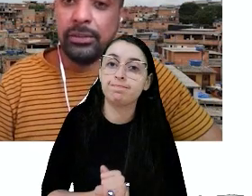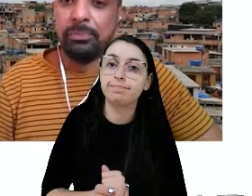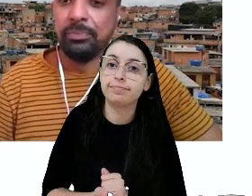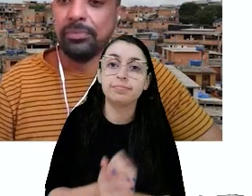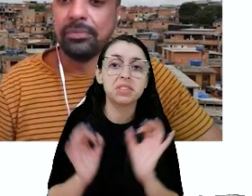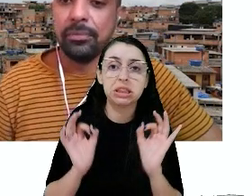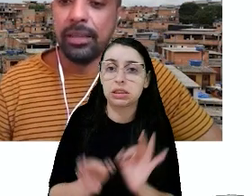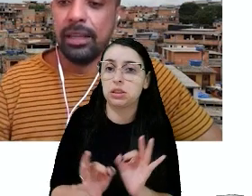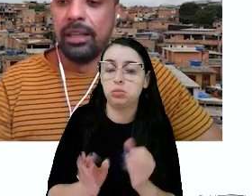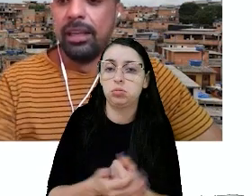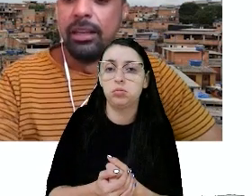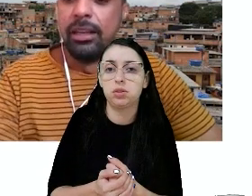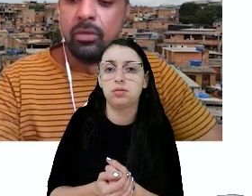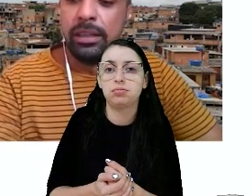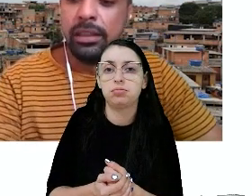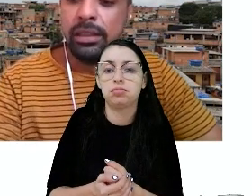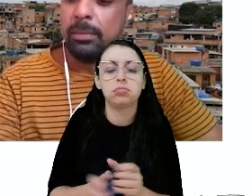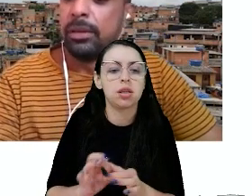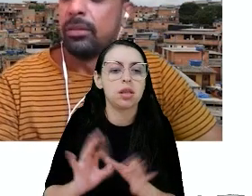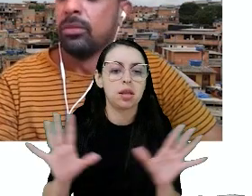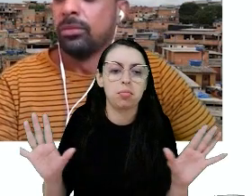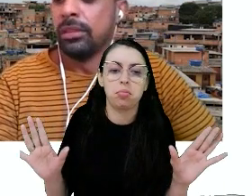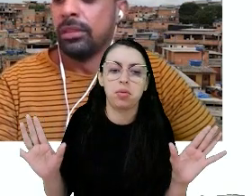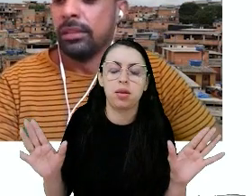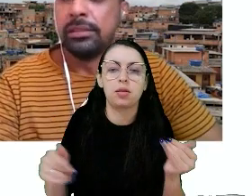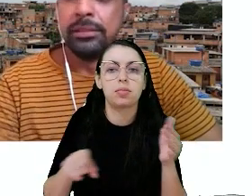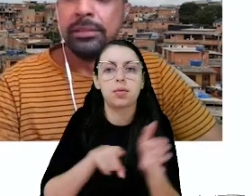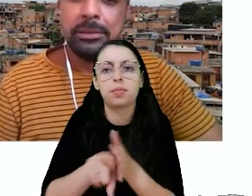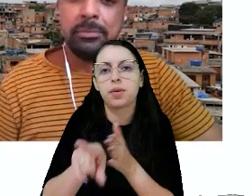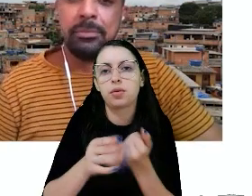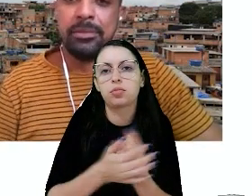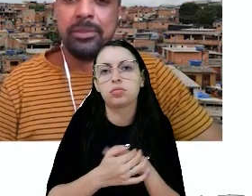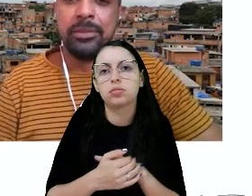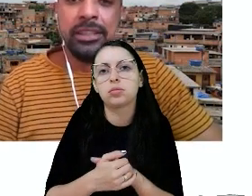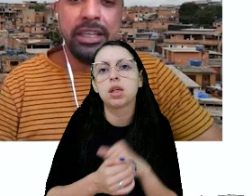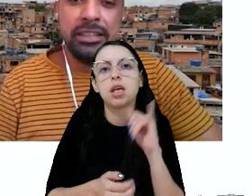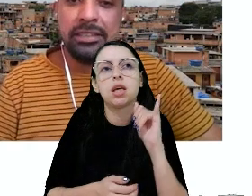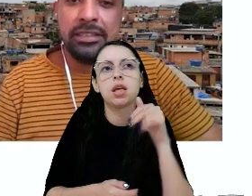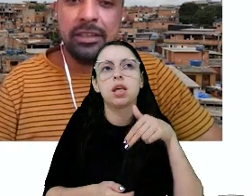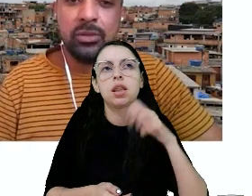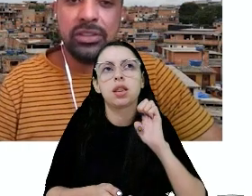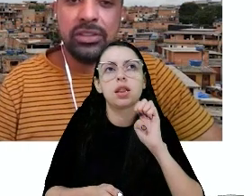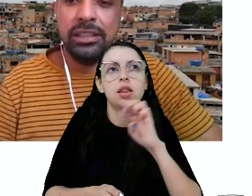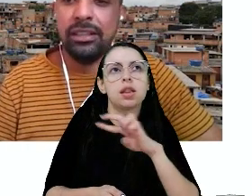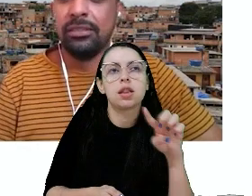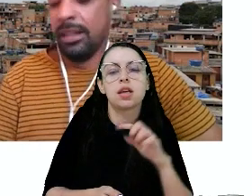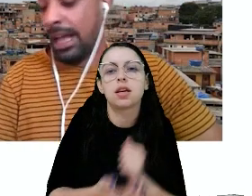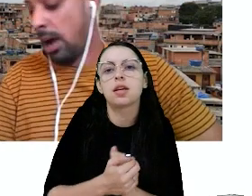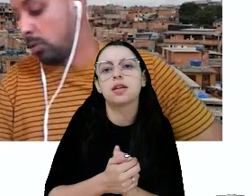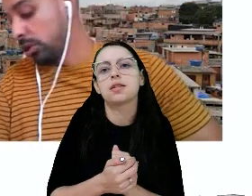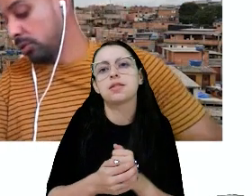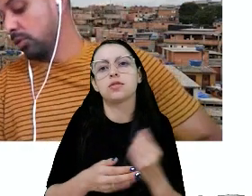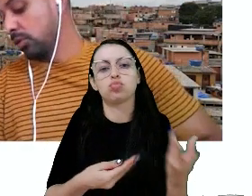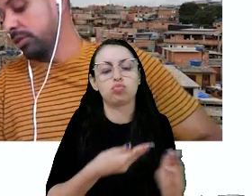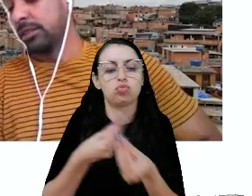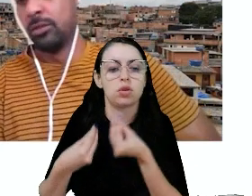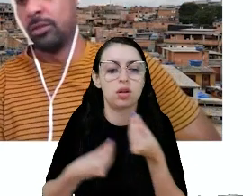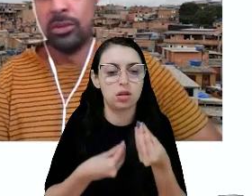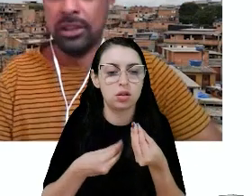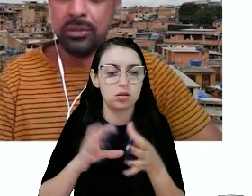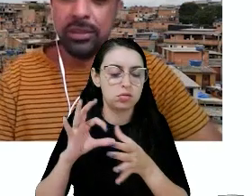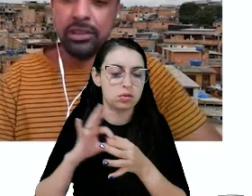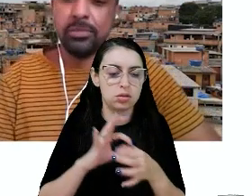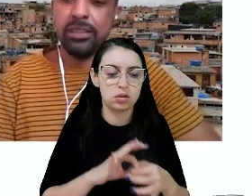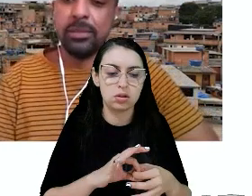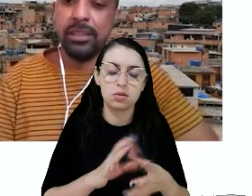E é isso. Estou aberto aqui para perguntas, para você, Inês, se você quiser conduzir algo que eu não trouxe